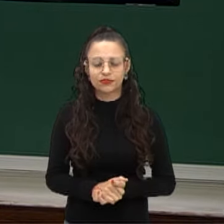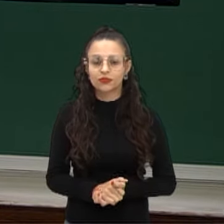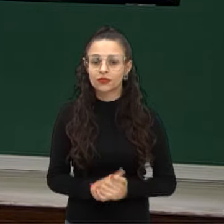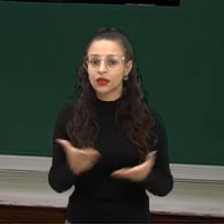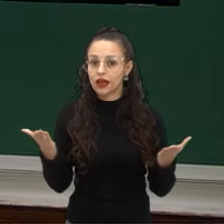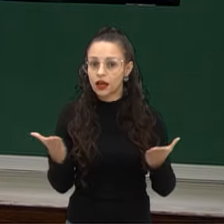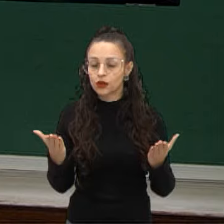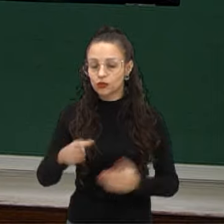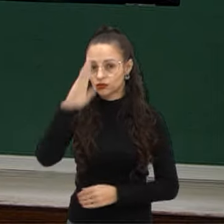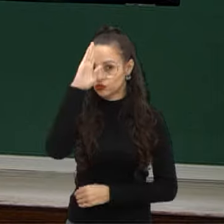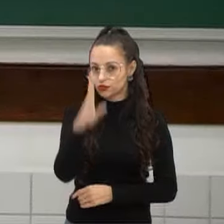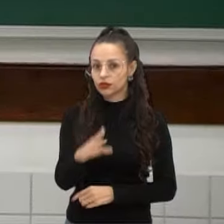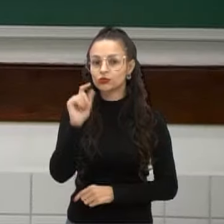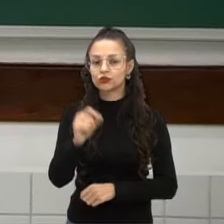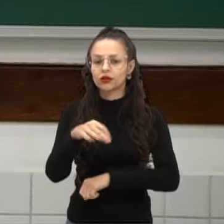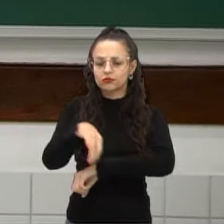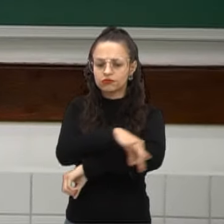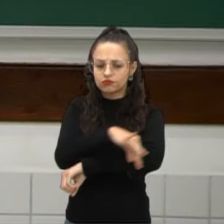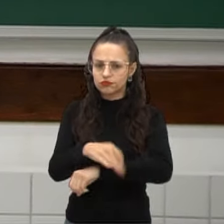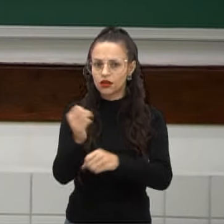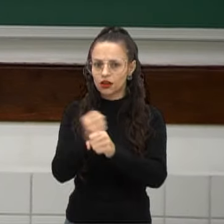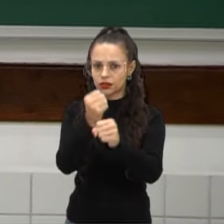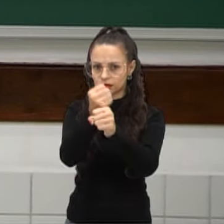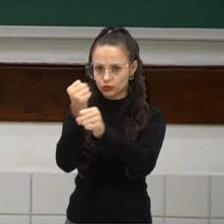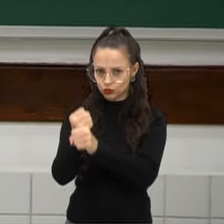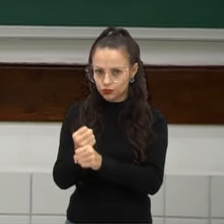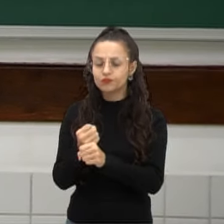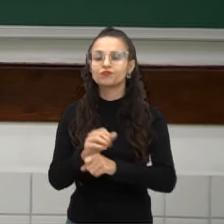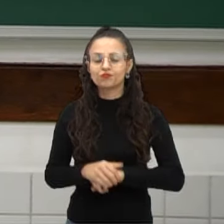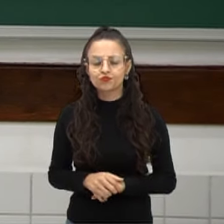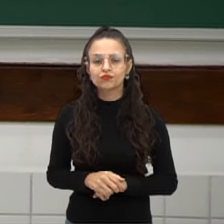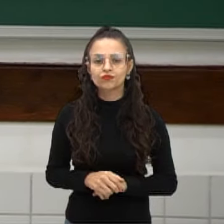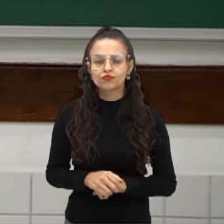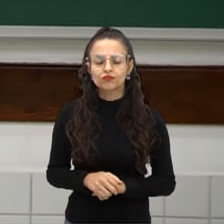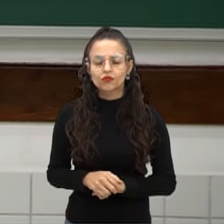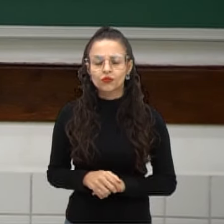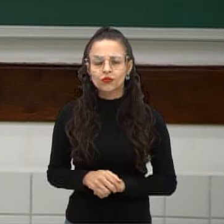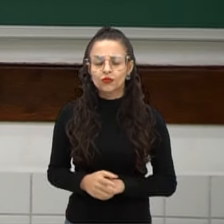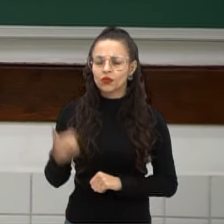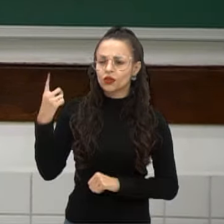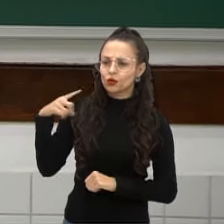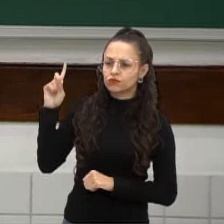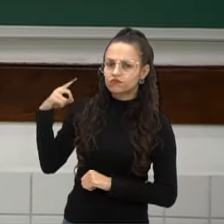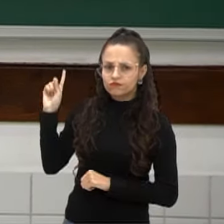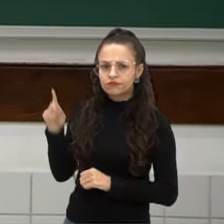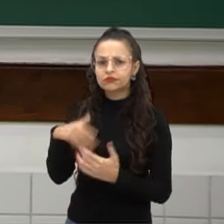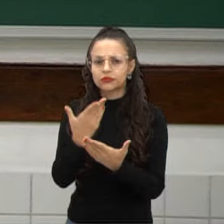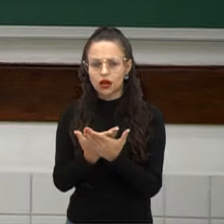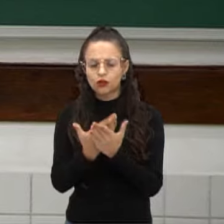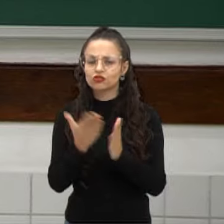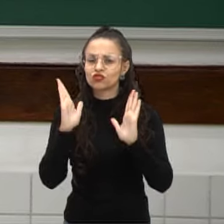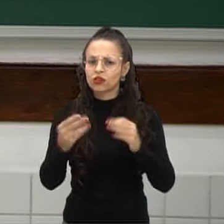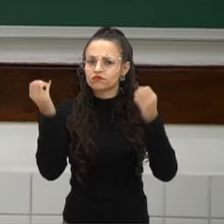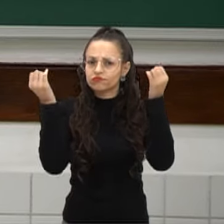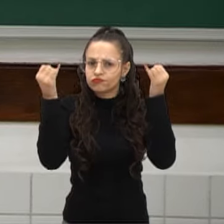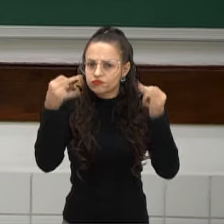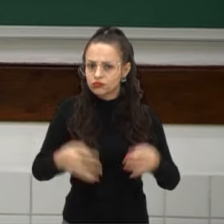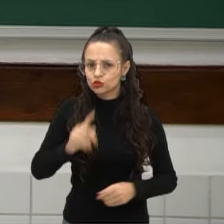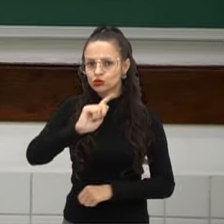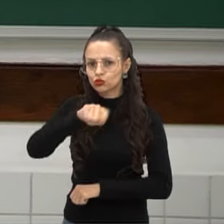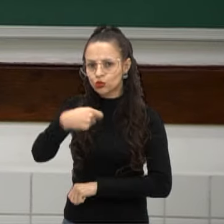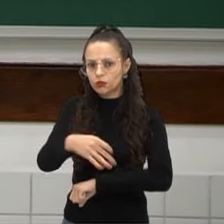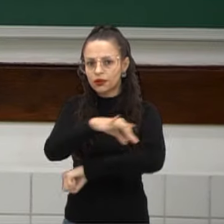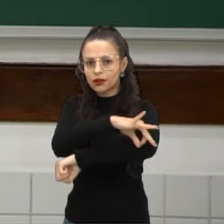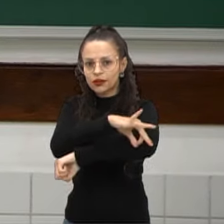Agora a gente vai direto para a arquitetura. A gente falou nessas 3 últimas aulas, a gente falou diversas vezes da